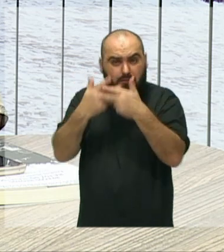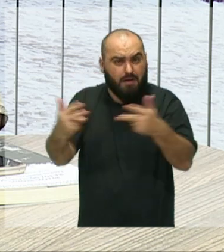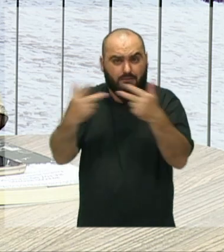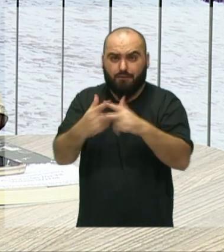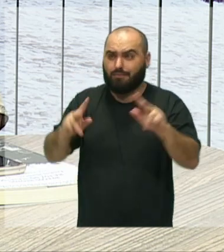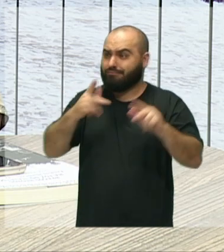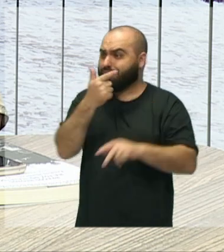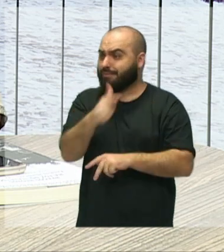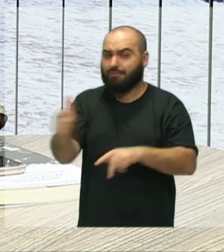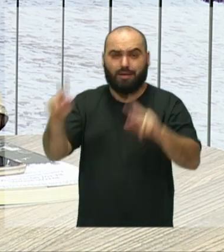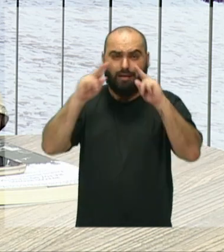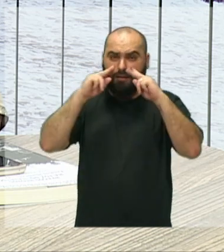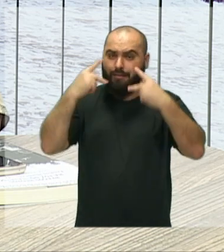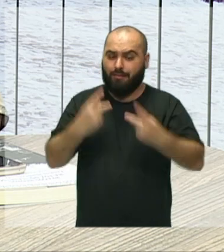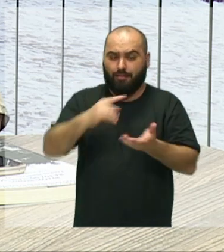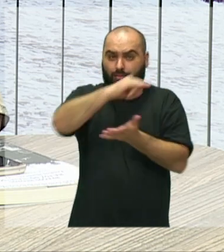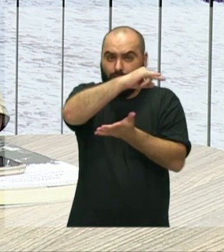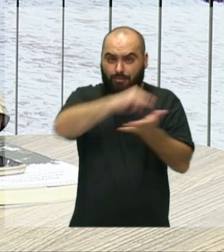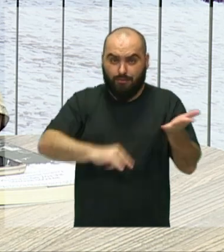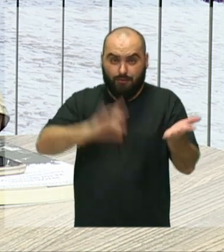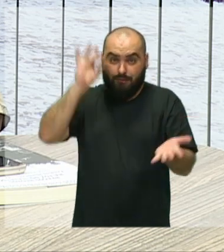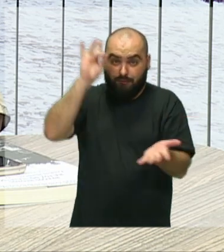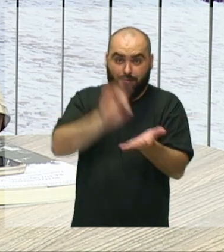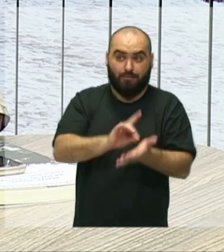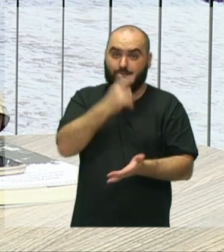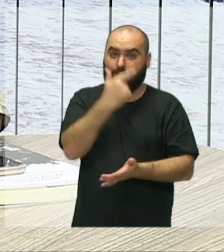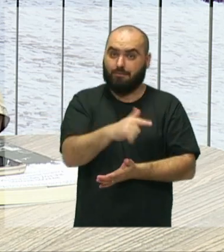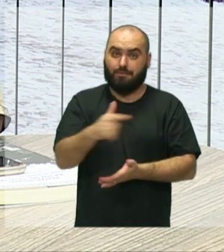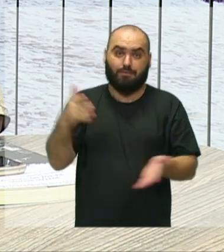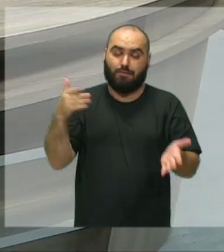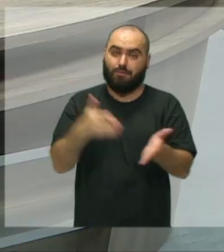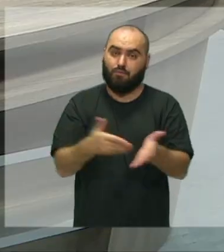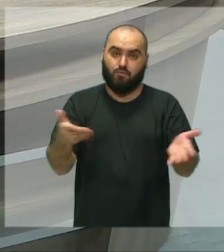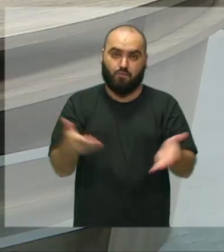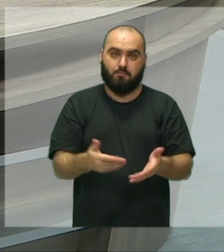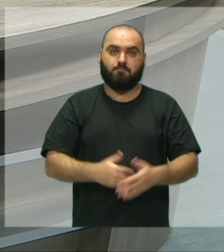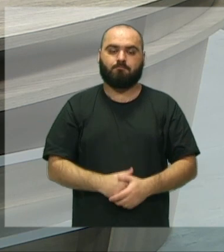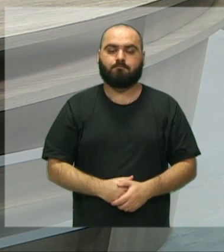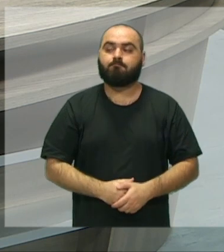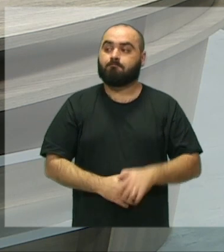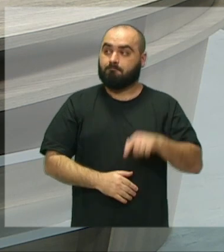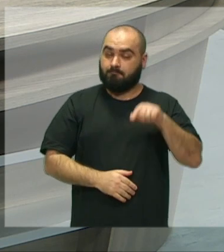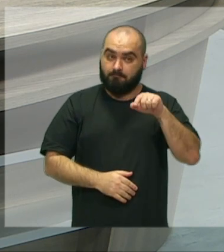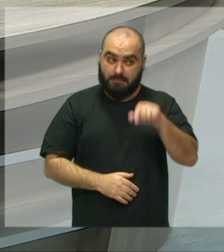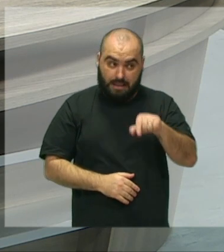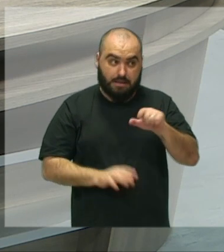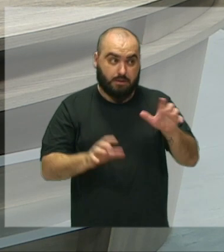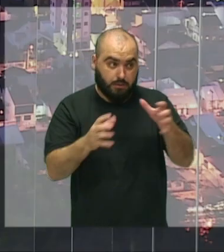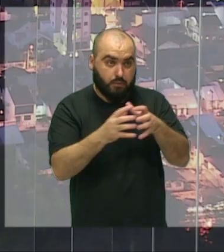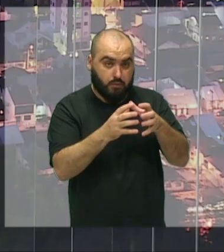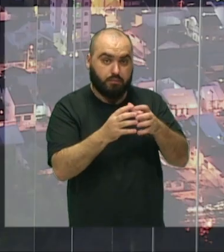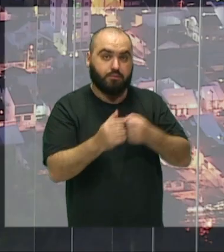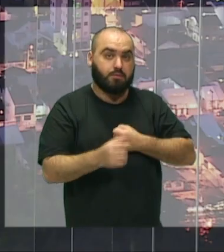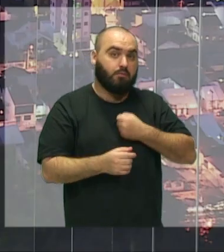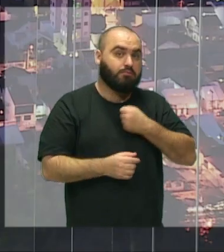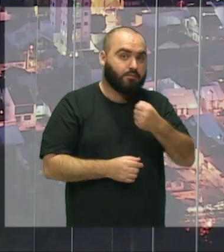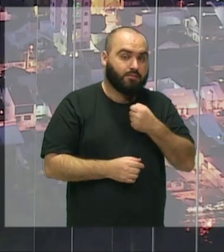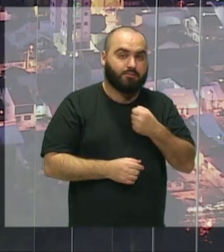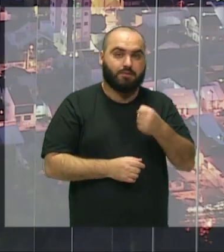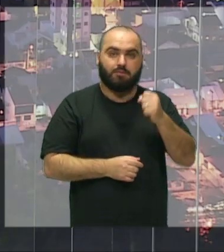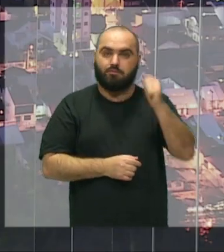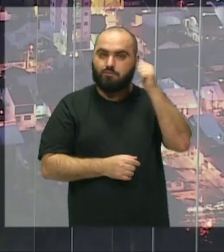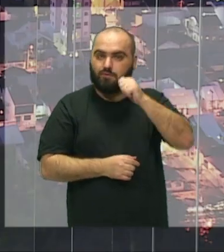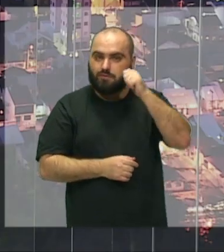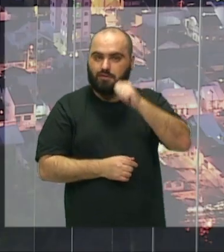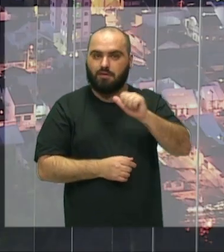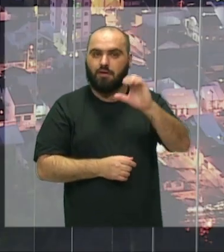reconhecimento, a documentação legalizada. Né? Com relação a esse grupo, por exemplo, quando eu entrevistei a dona Conceição, né,